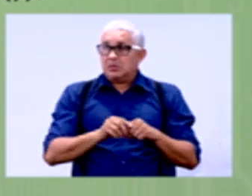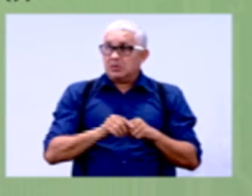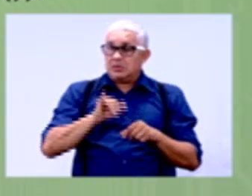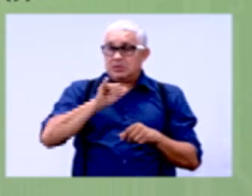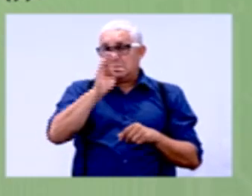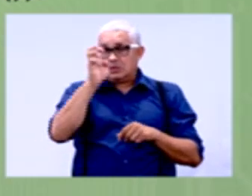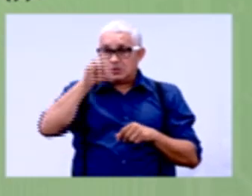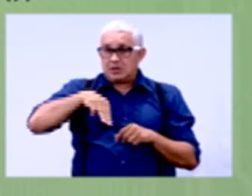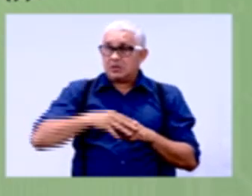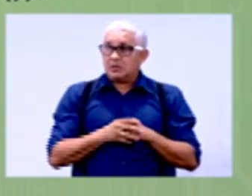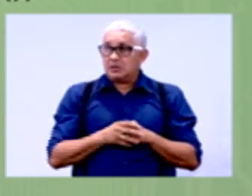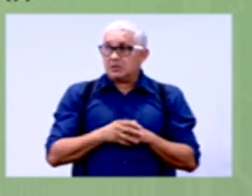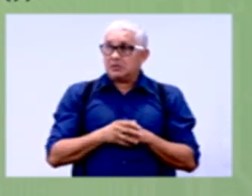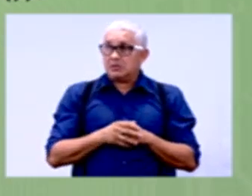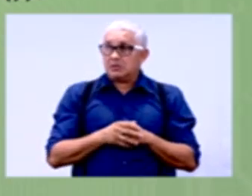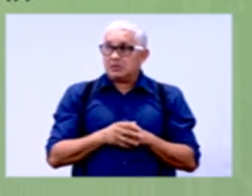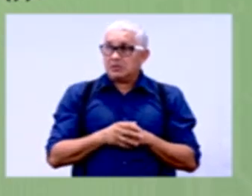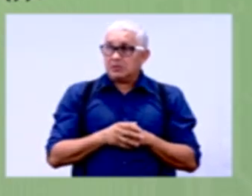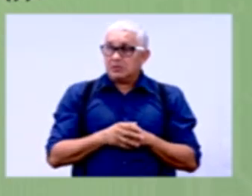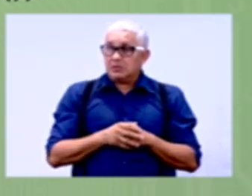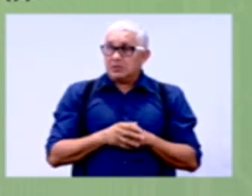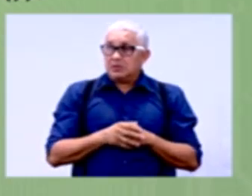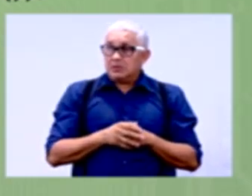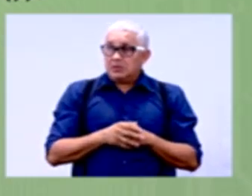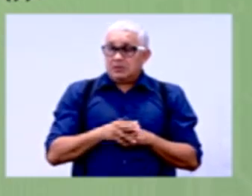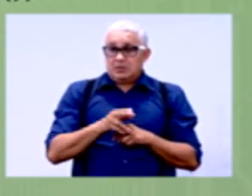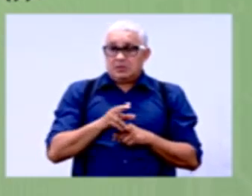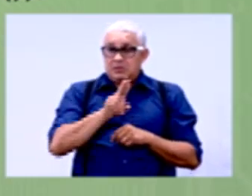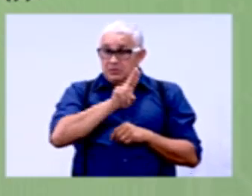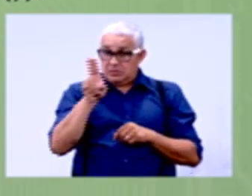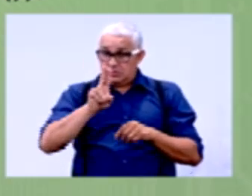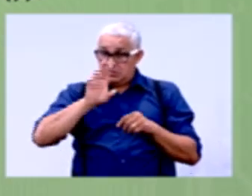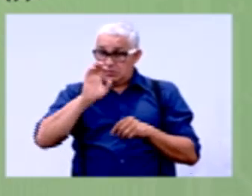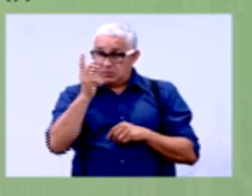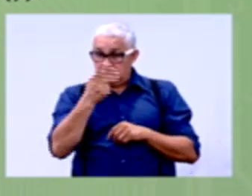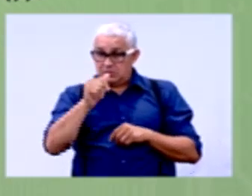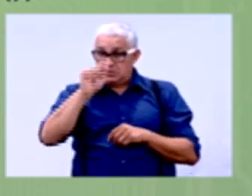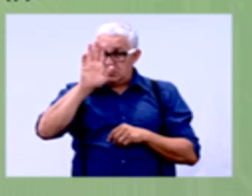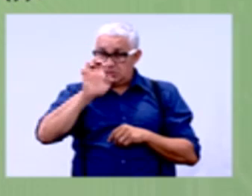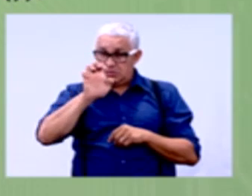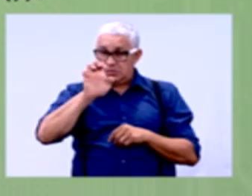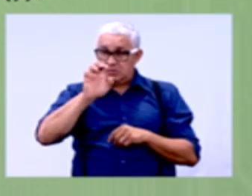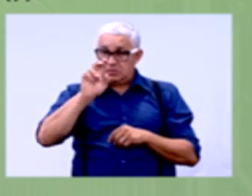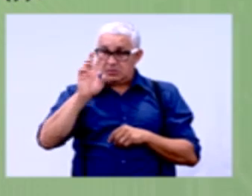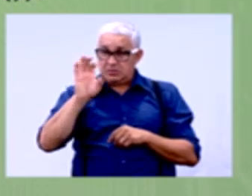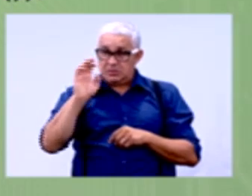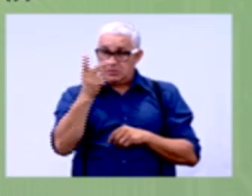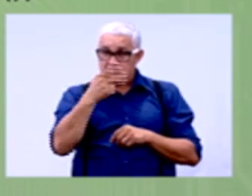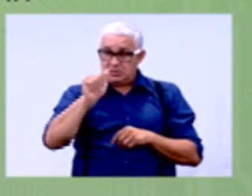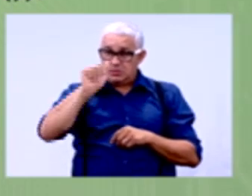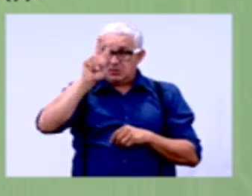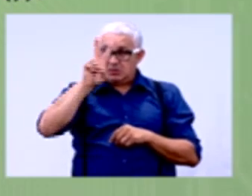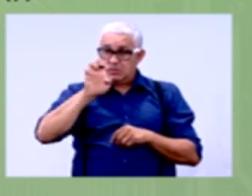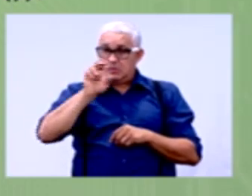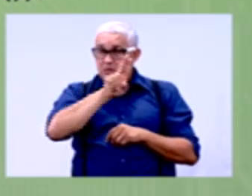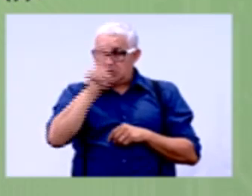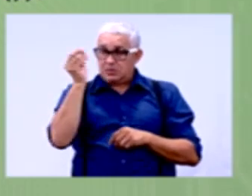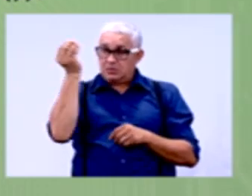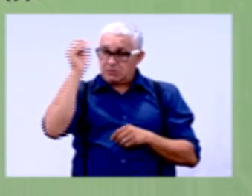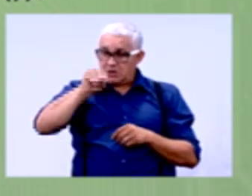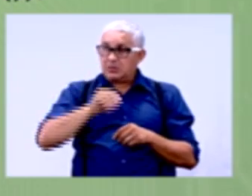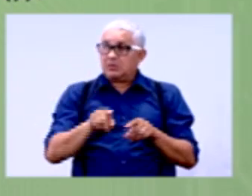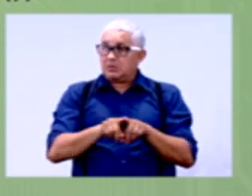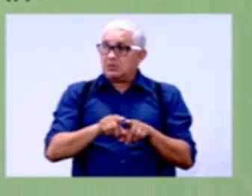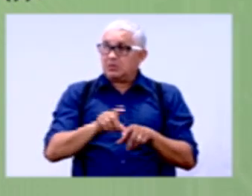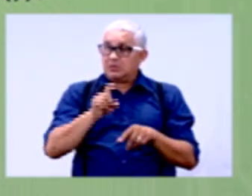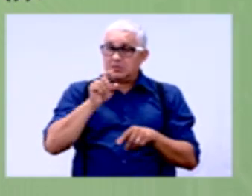né. Dessa forma, a gente armazena a chave nome, né, e o valor txt nome, que no caso